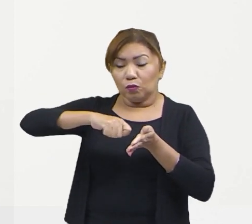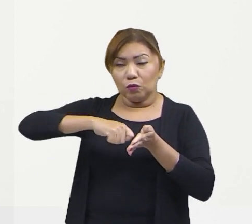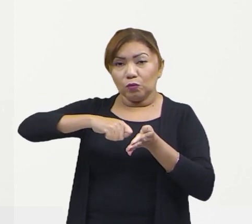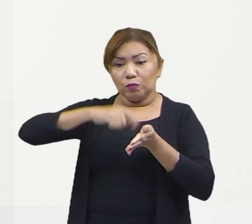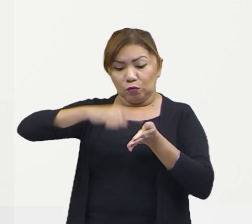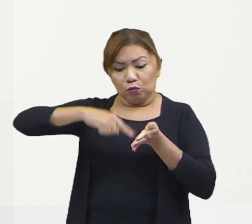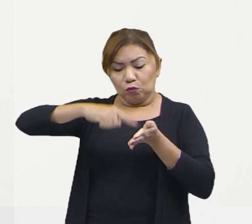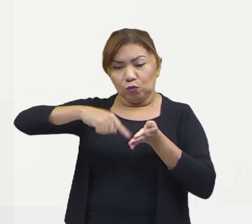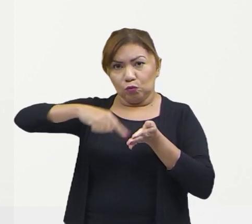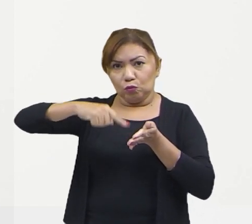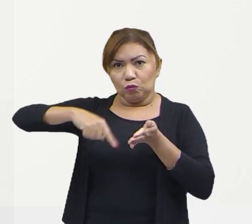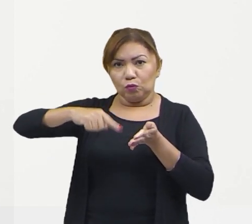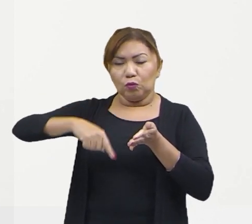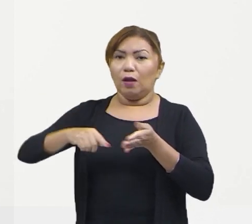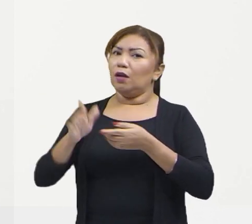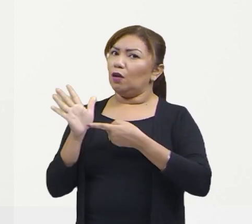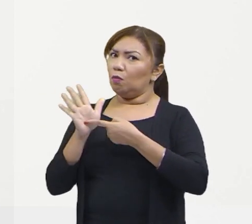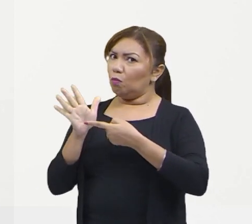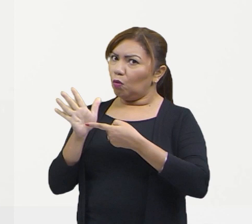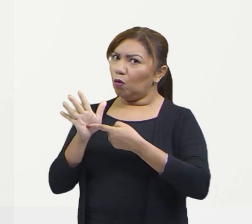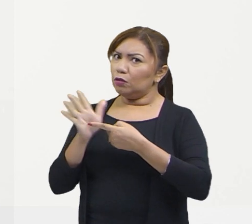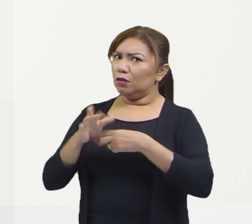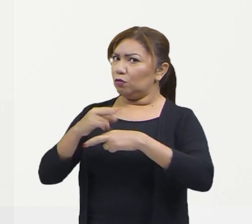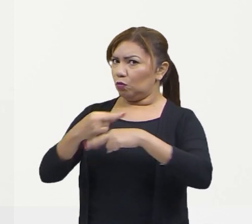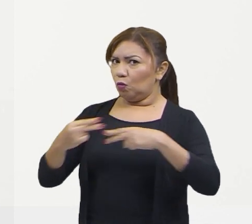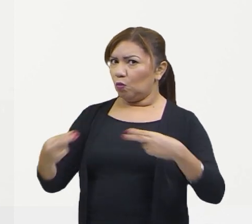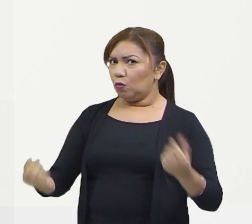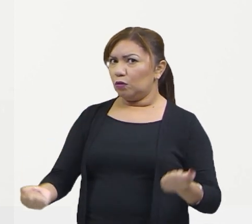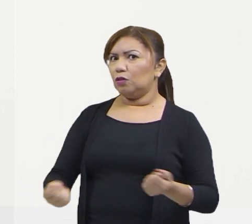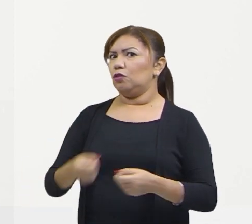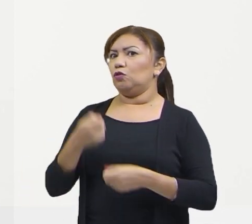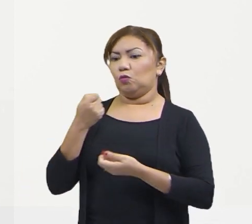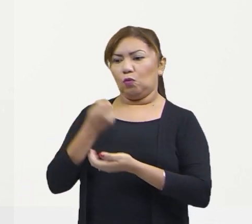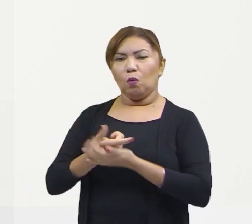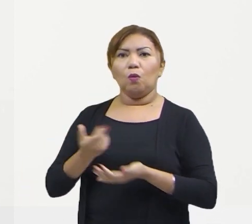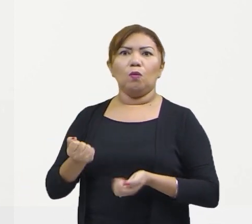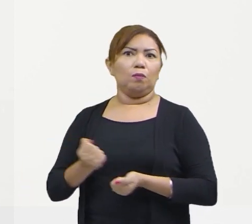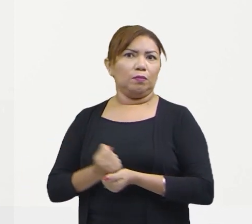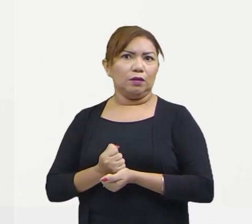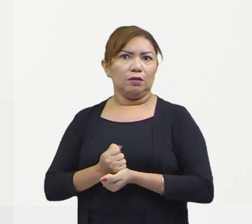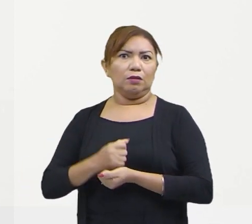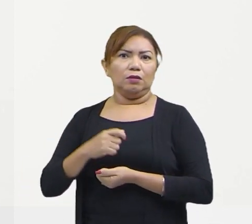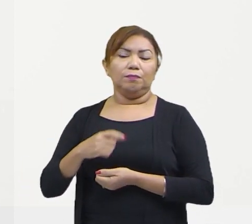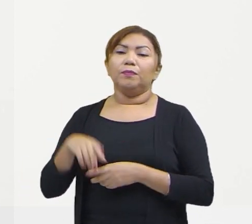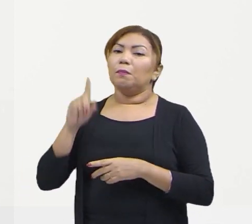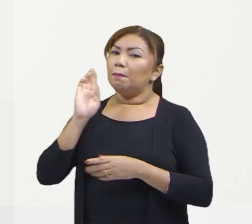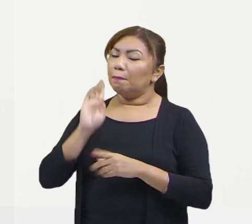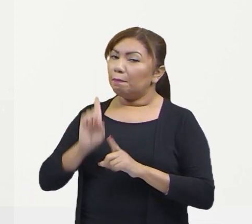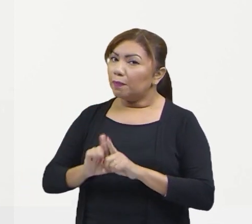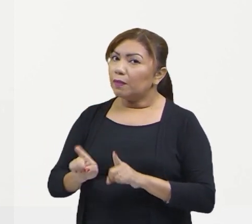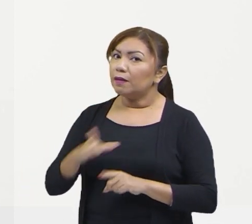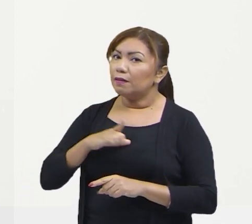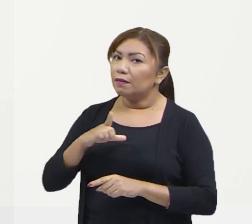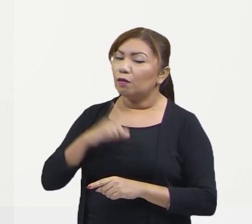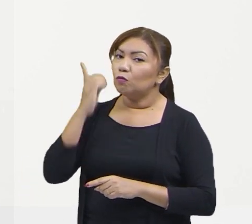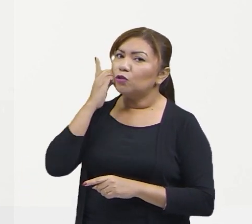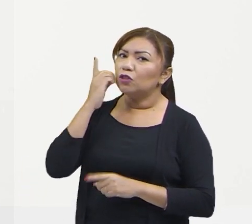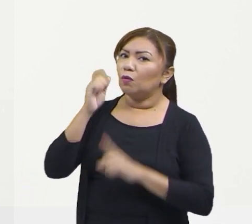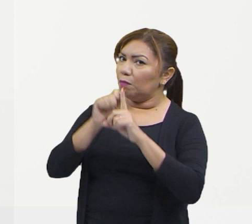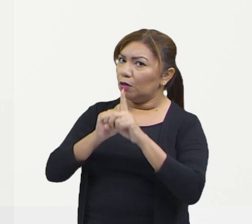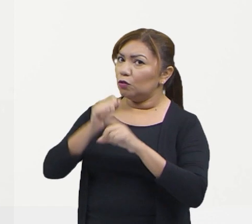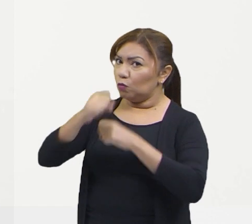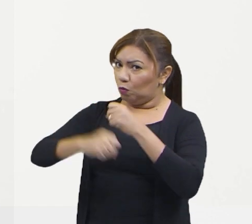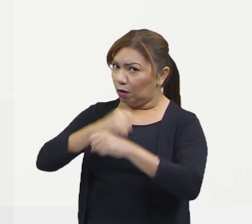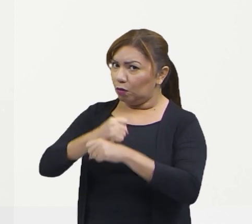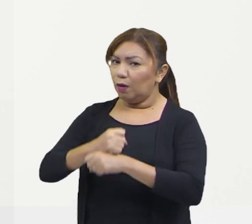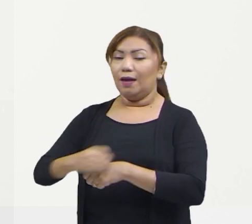a identificação dos produtos, né? O que marca o dia, semana, mês e ano